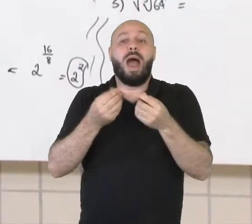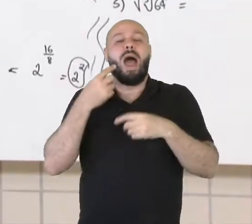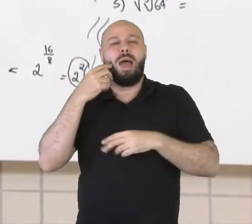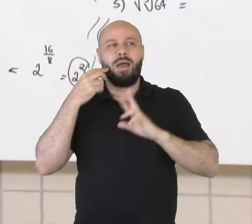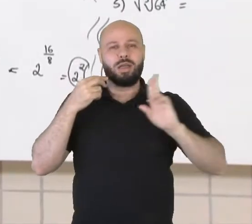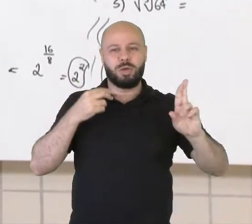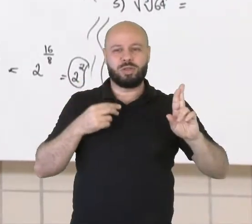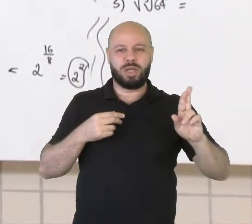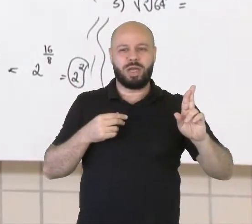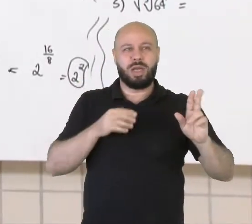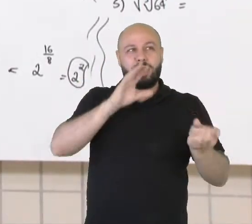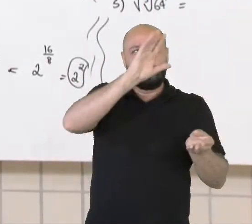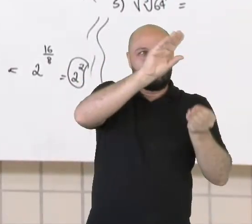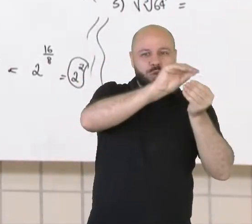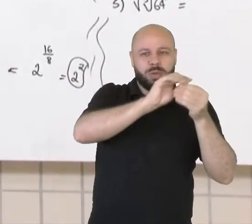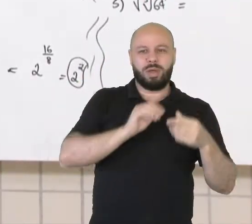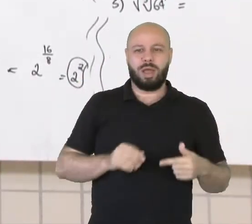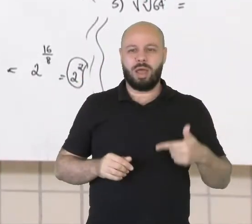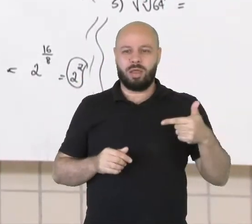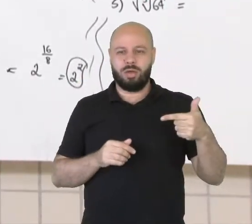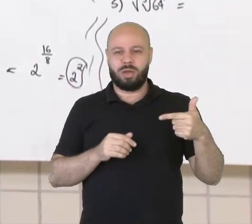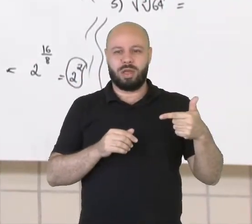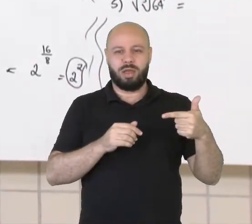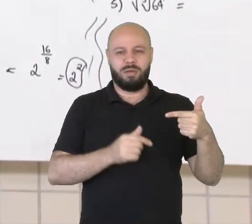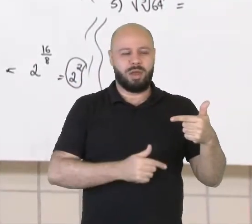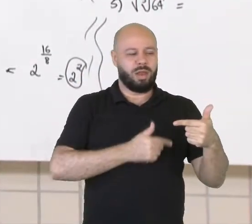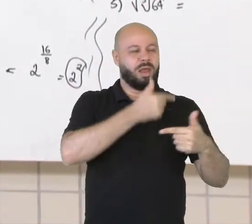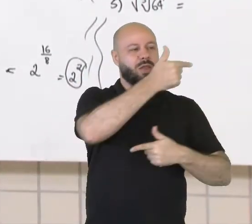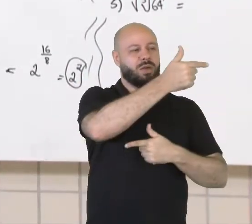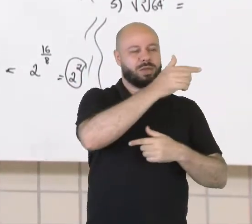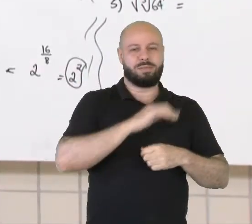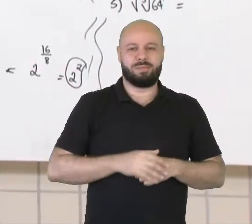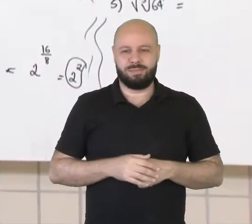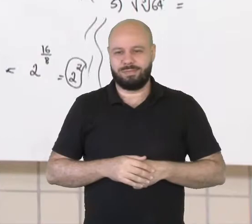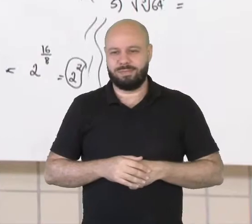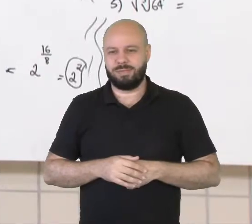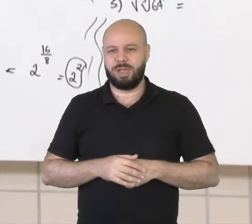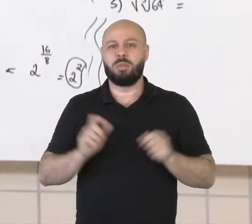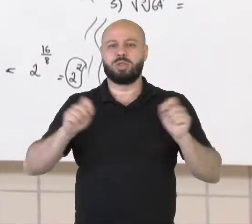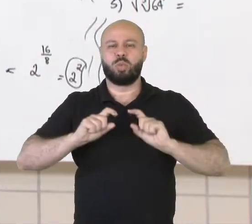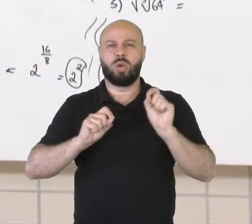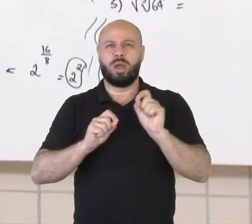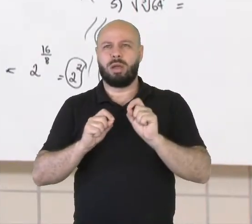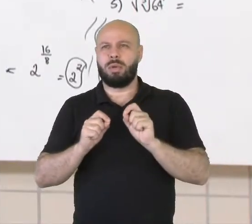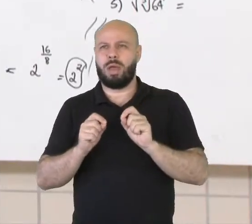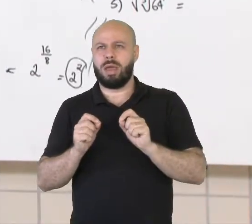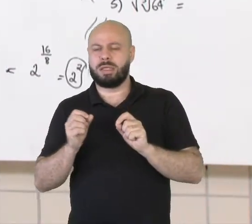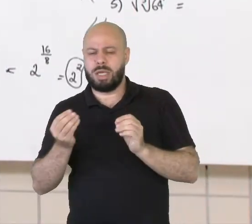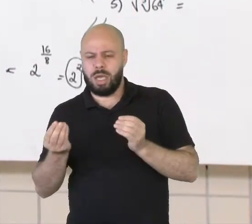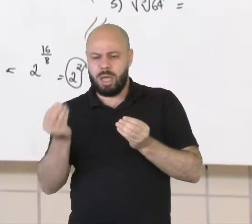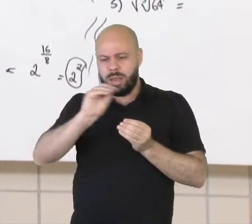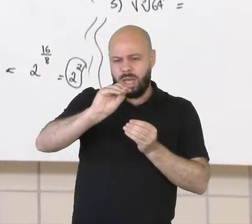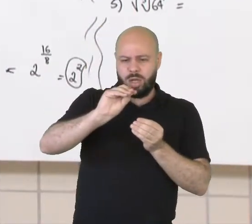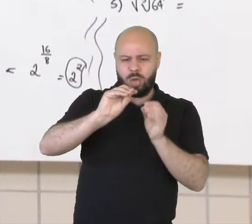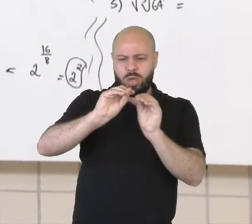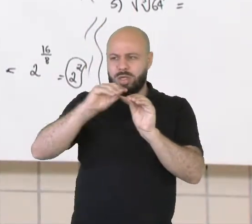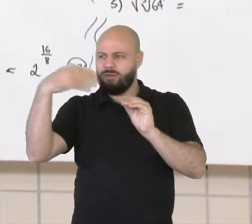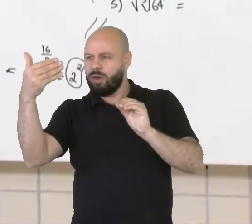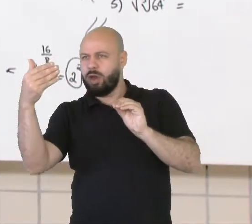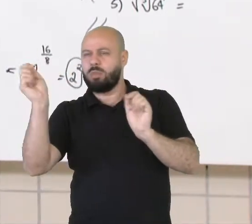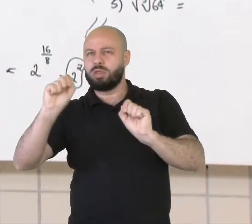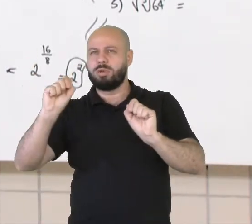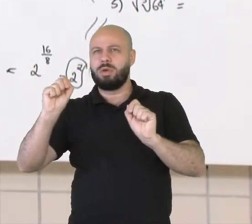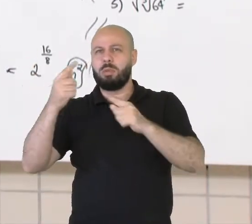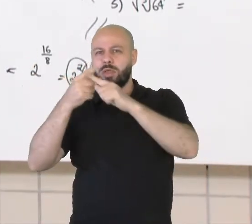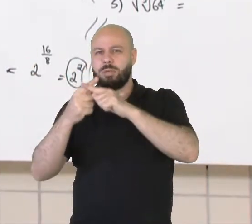propriedade. Ou seja, eu posso multiplicar o índice lá dentro, o expoente lá dentro ou o índice de fora pelo mesmo número, não